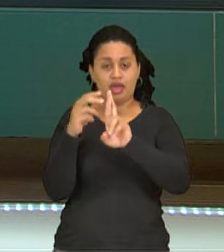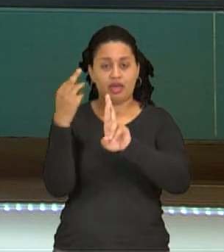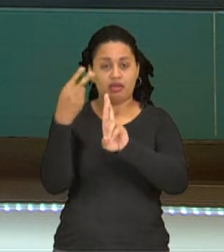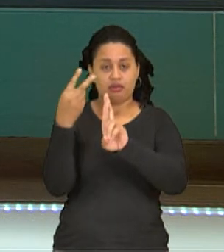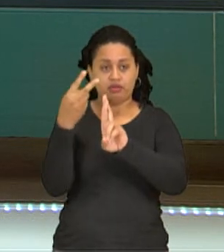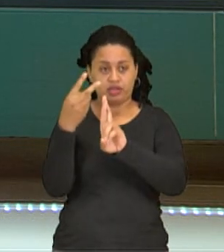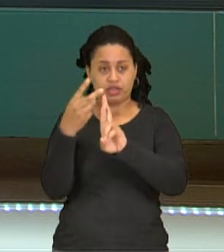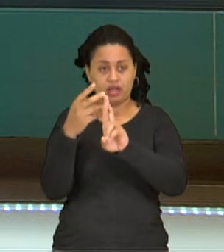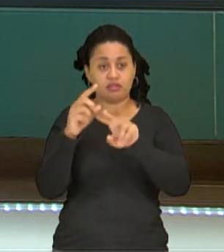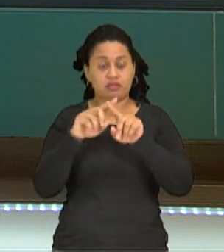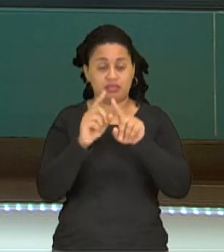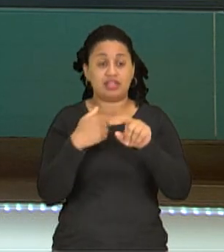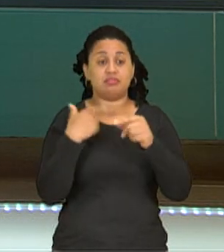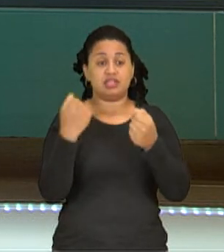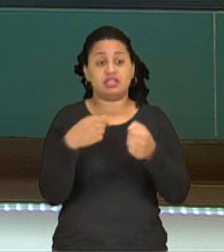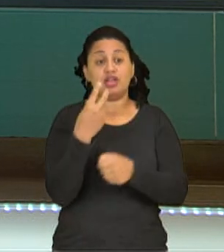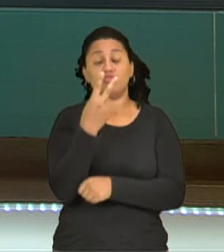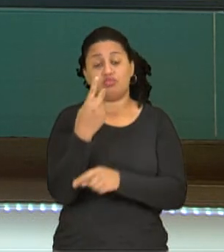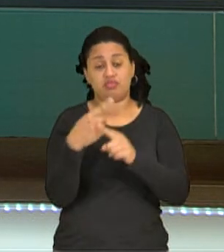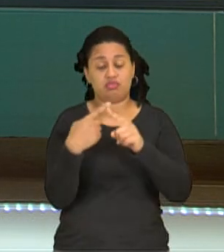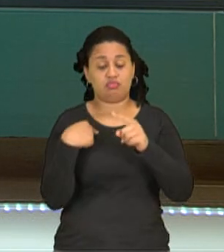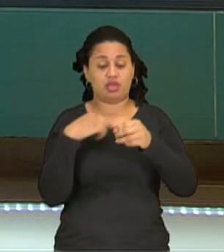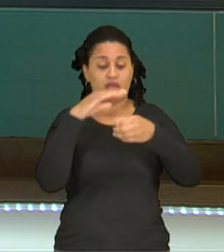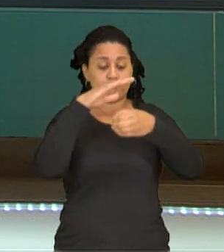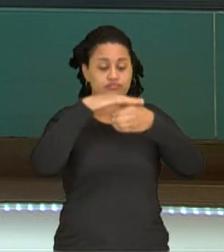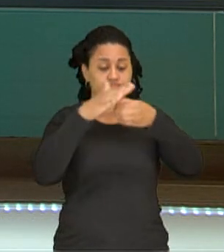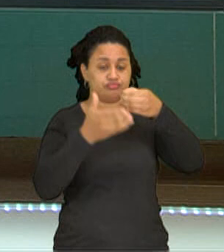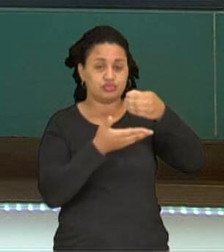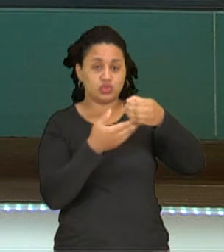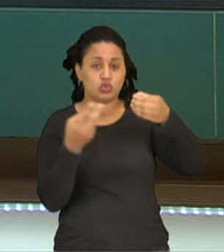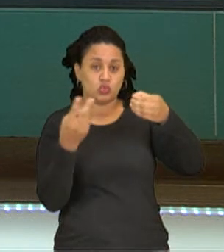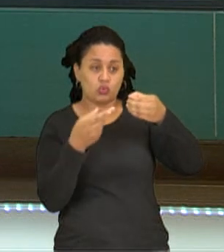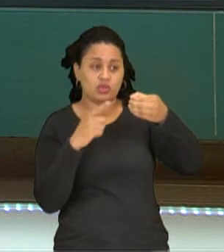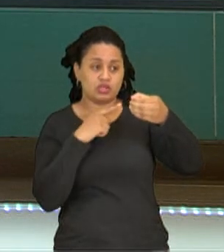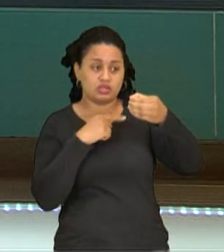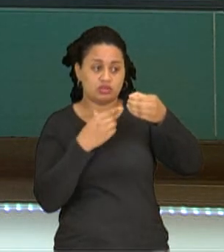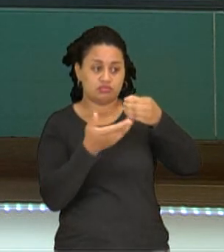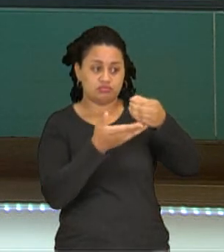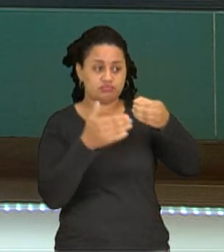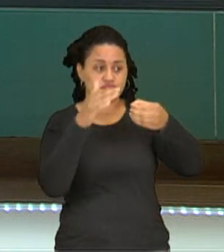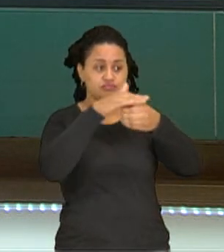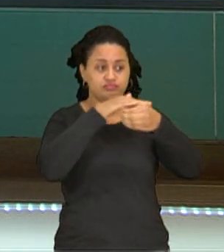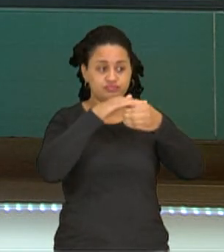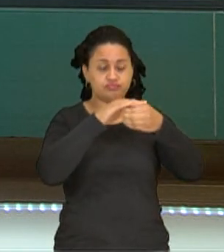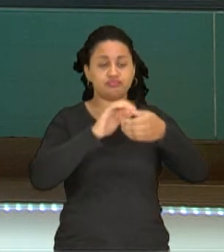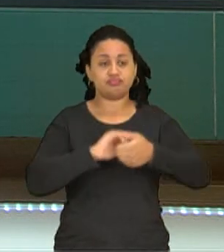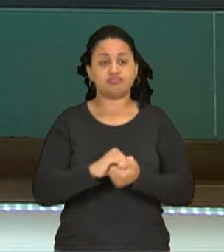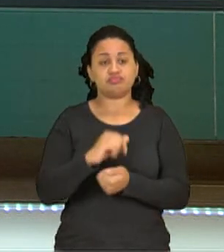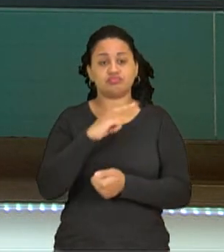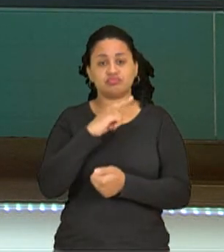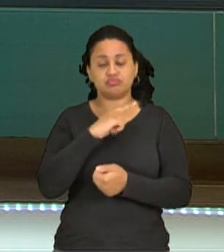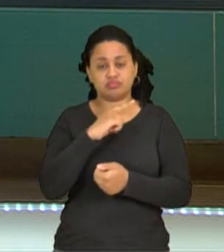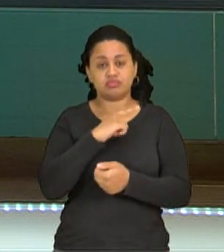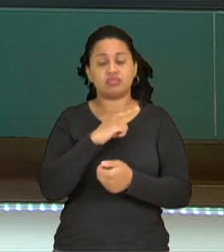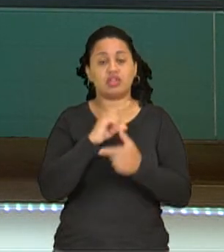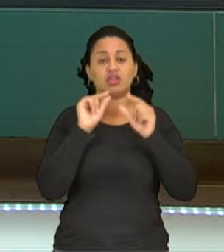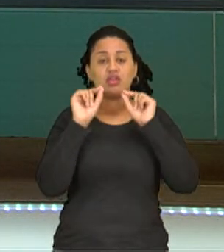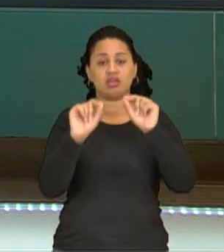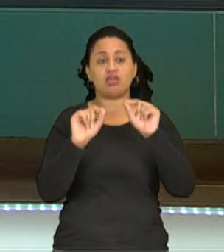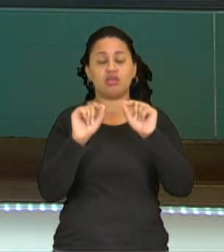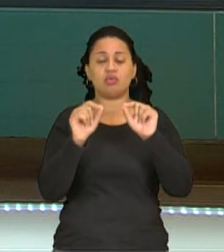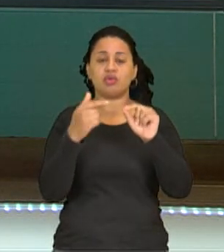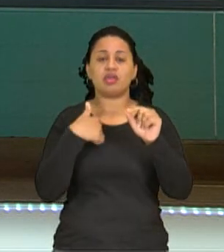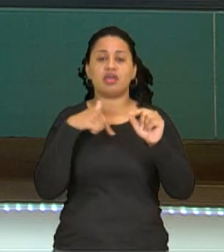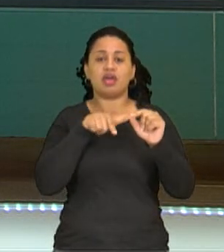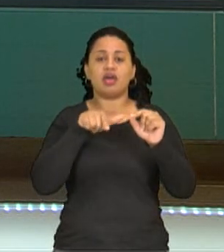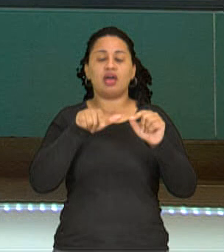a inferior e a superior ali no nosso caso cilindro. Somado com a área lateral, nós vamos ter o que a gente